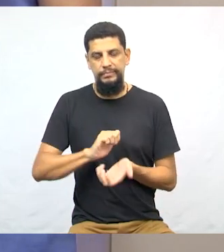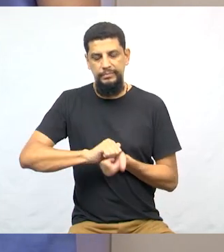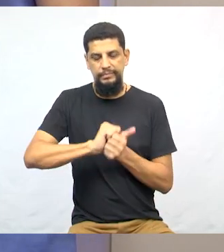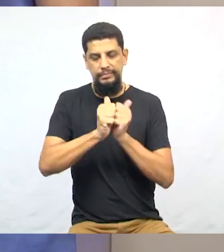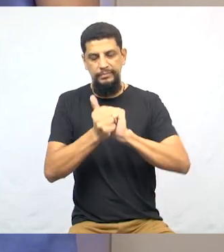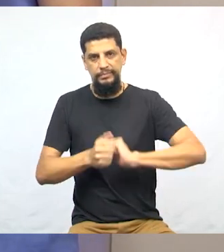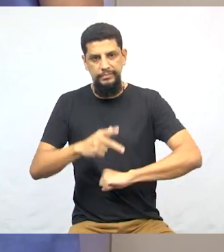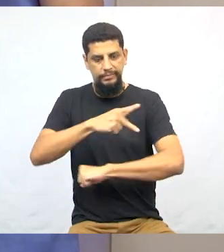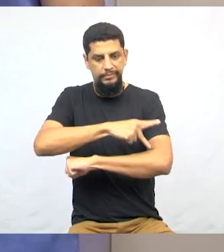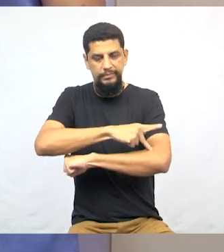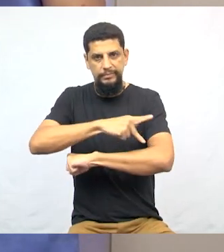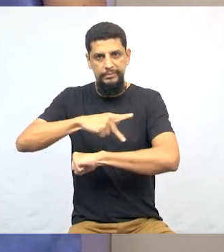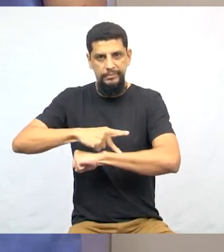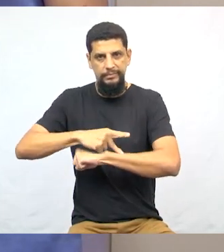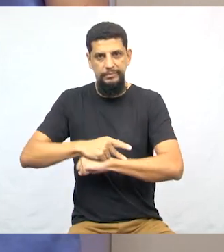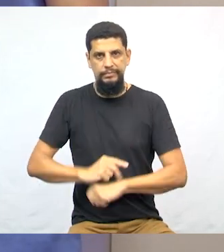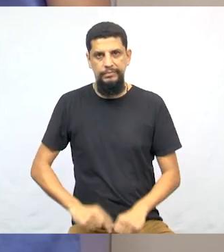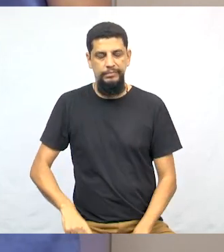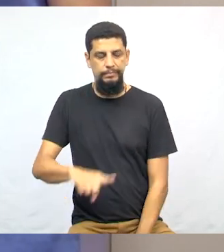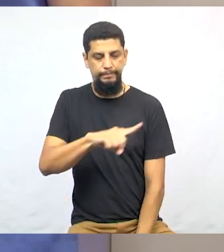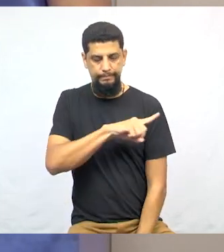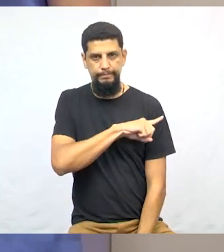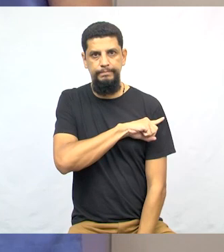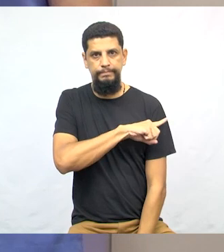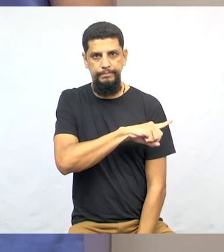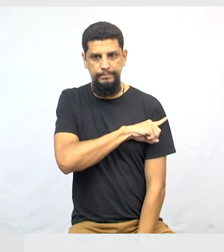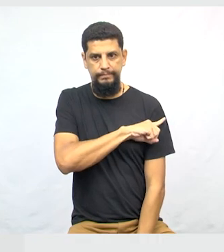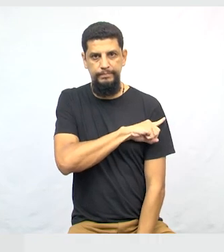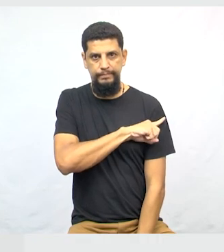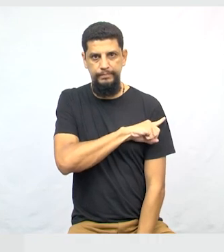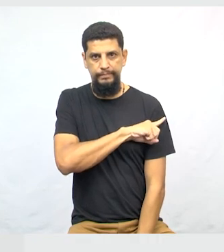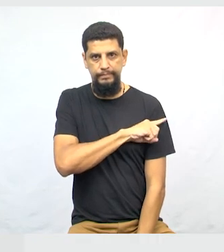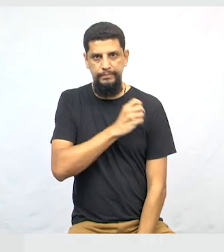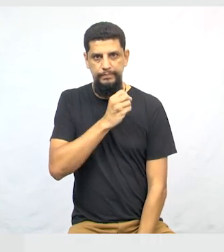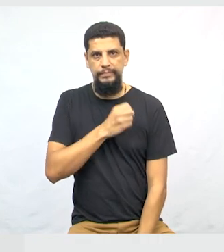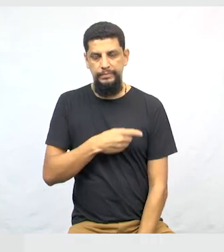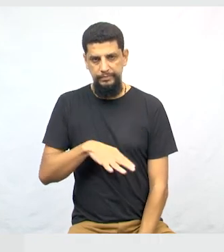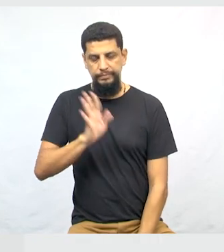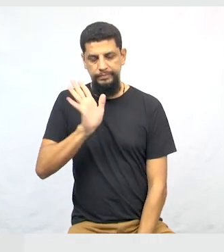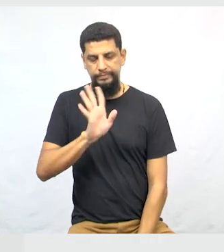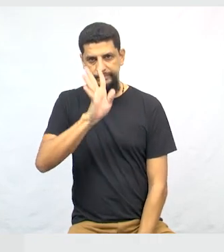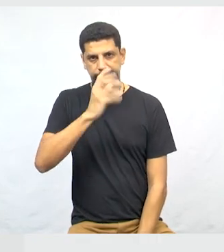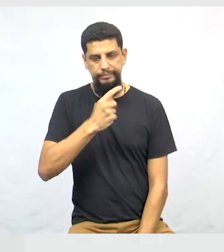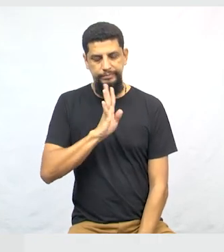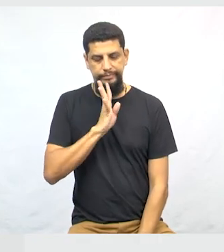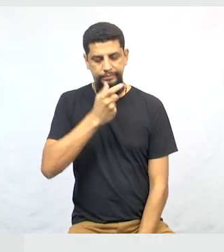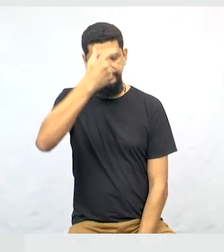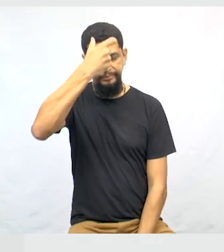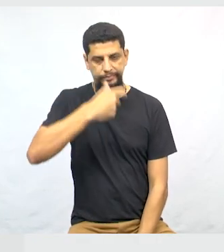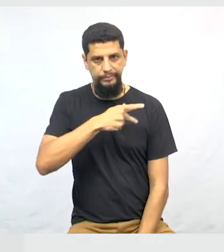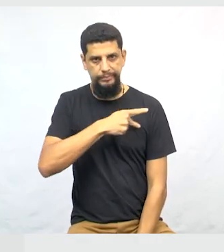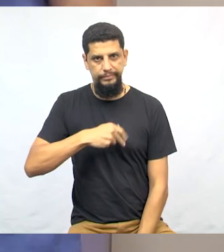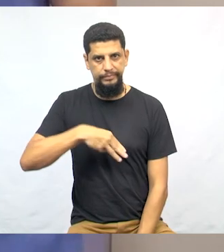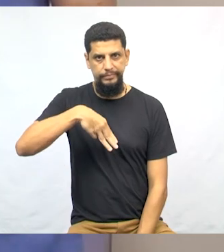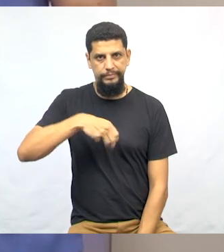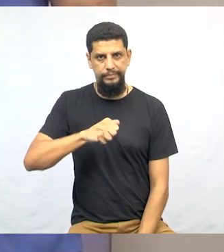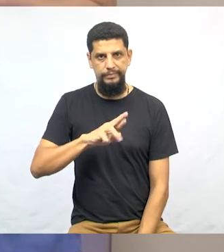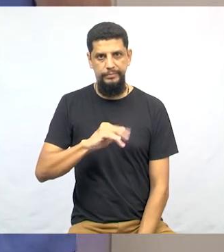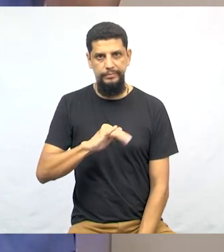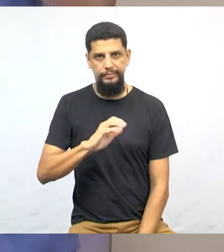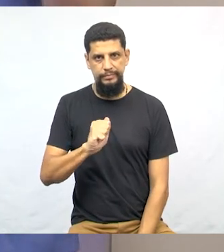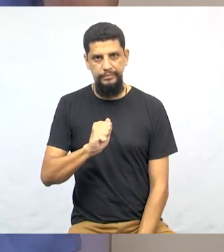de adequação pedagógica do primeiro ano. Vocês já me conhecem, eu sou a professora